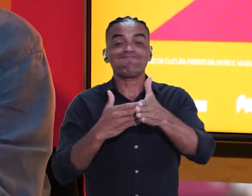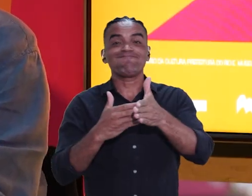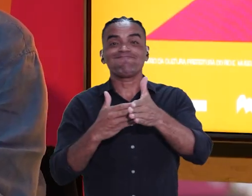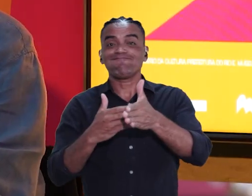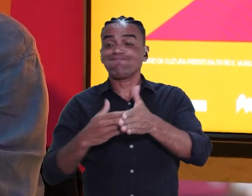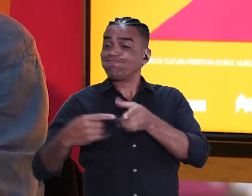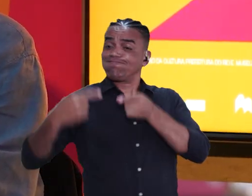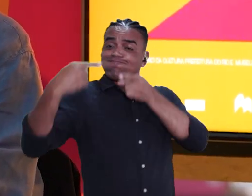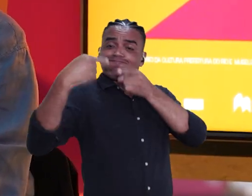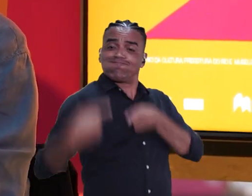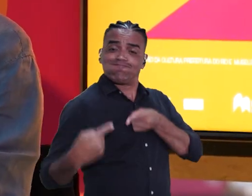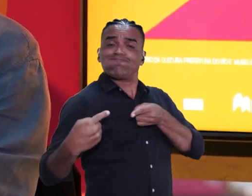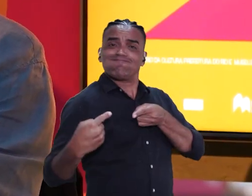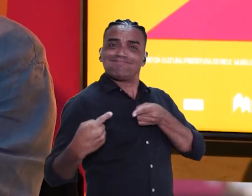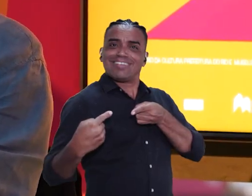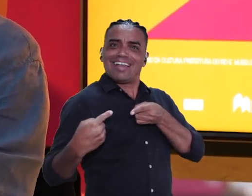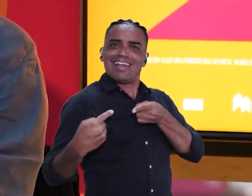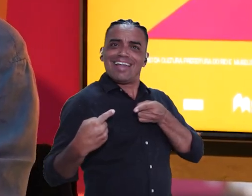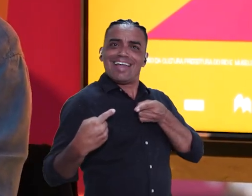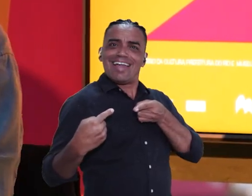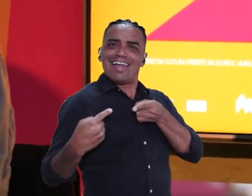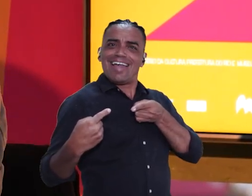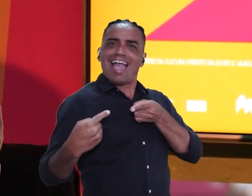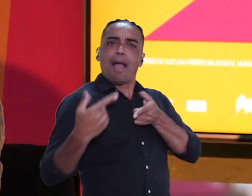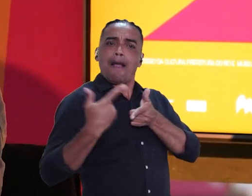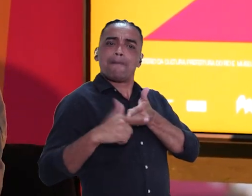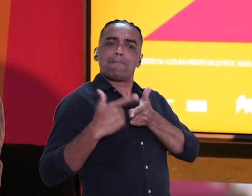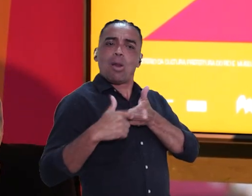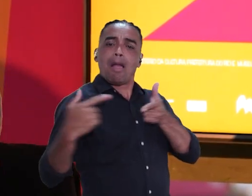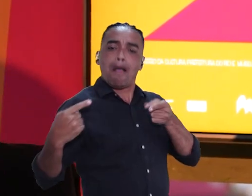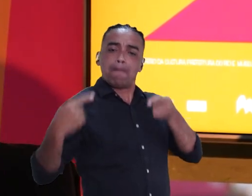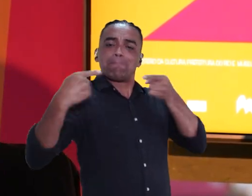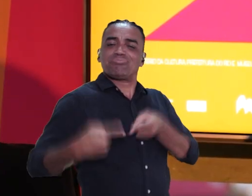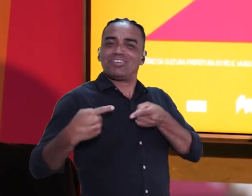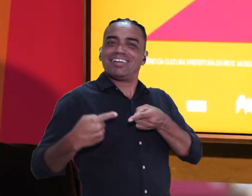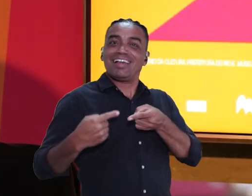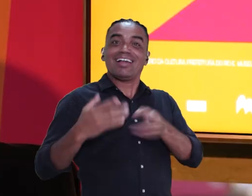que se defronta, que encontra obstáculo.